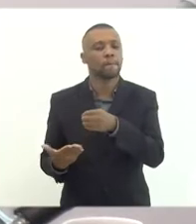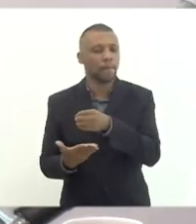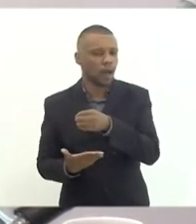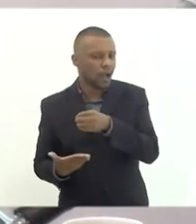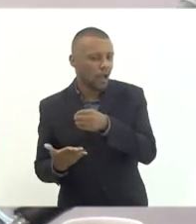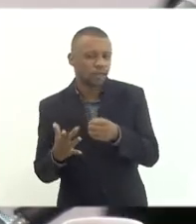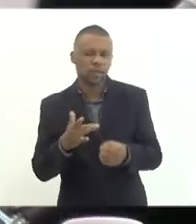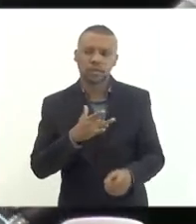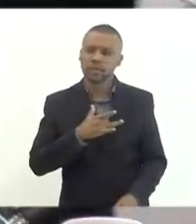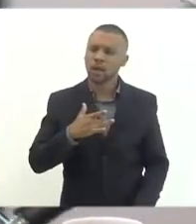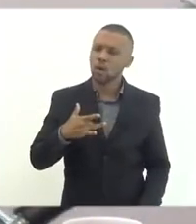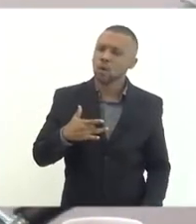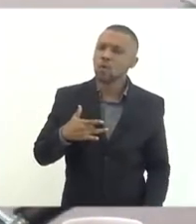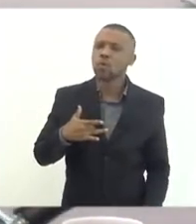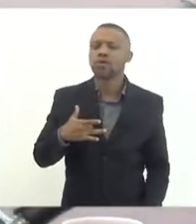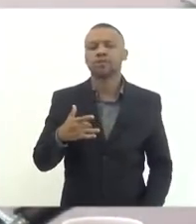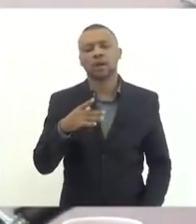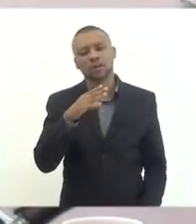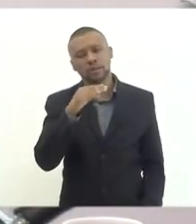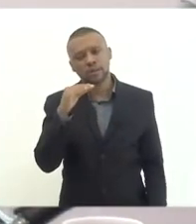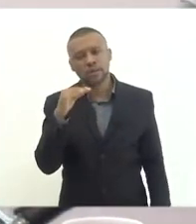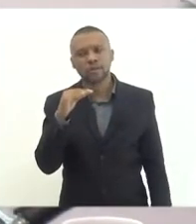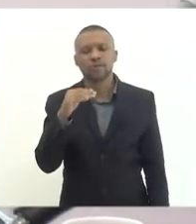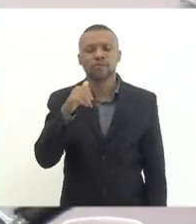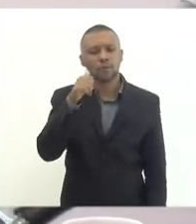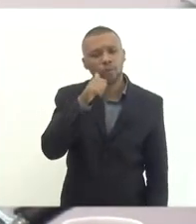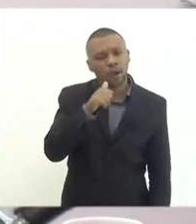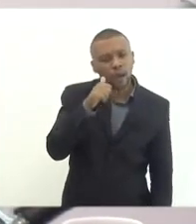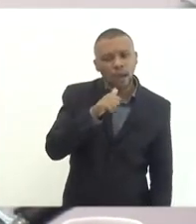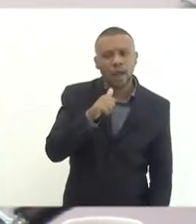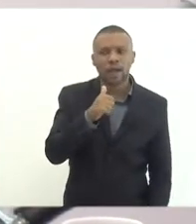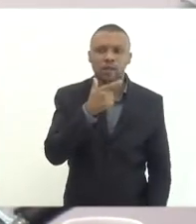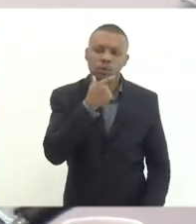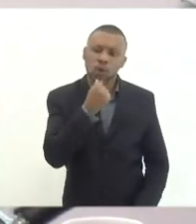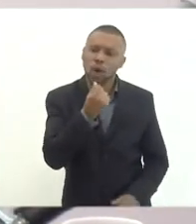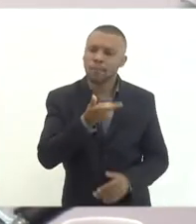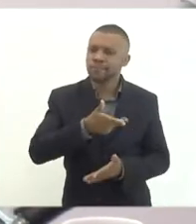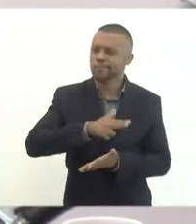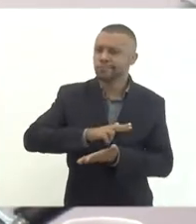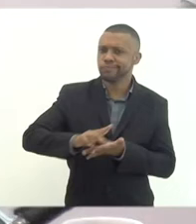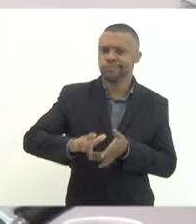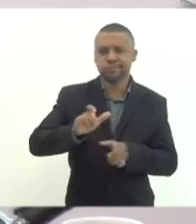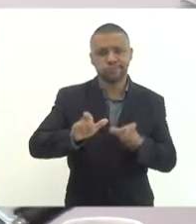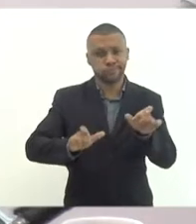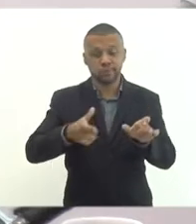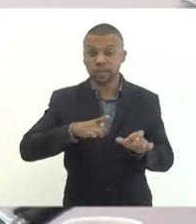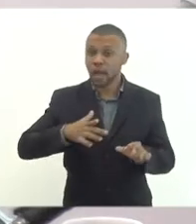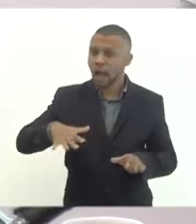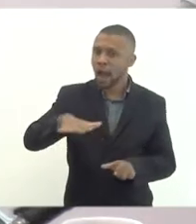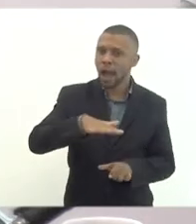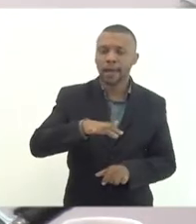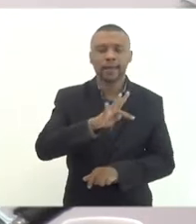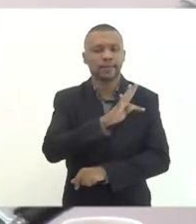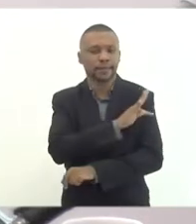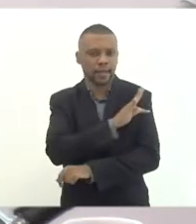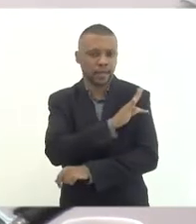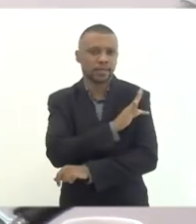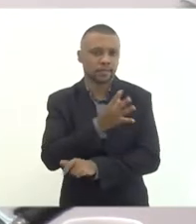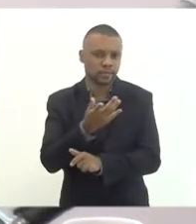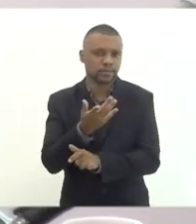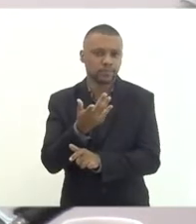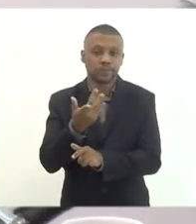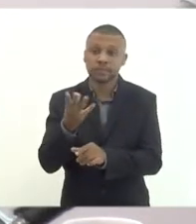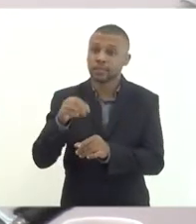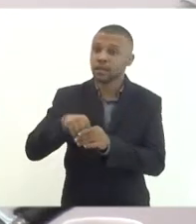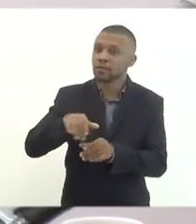Crianças adolescentes mulheres homens e por aí vai tem muitas áreas técnicas que a gente conduz no